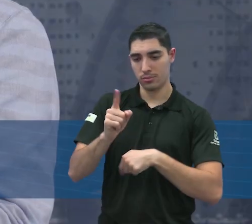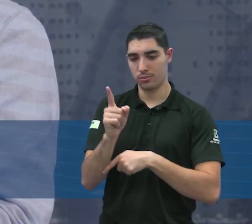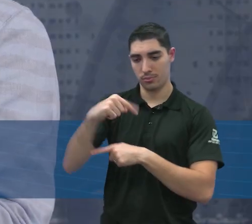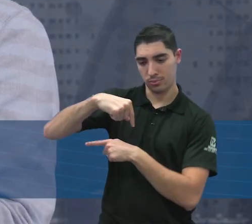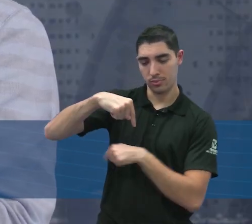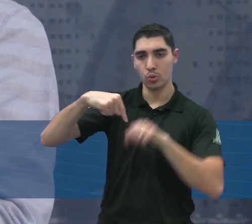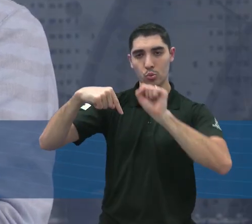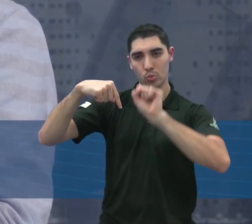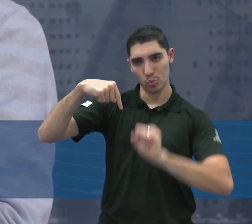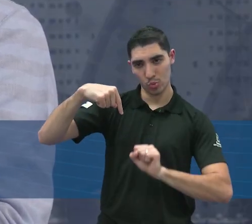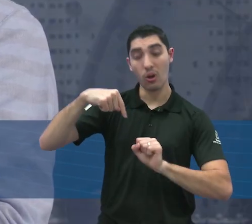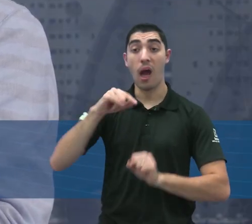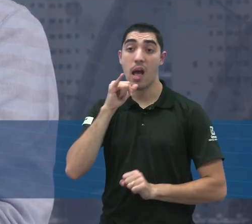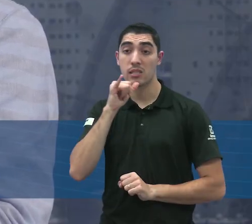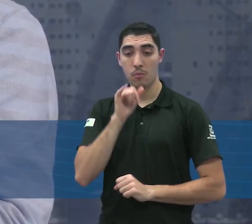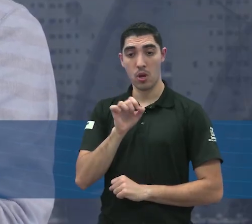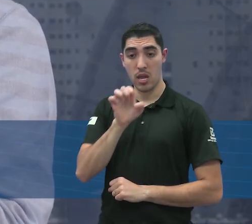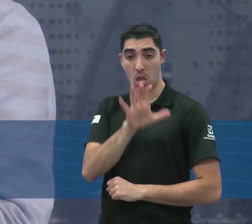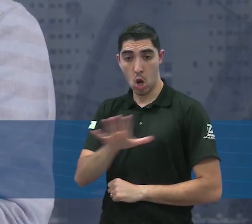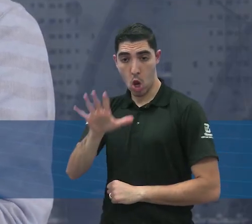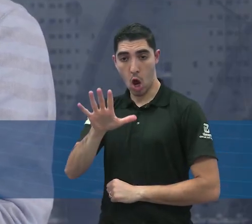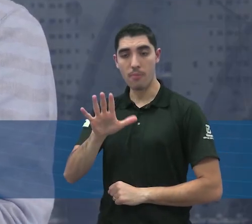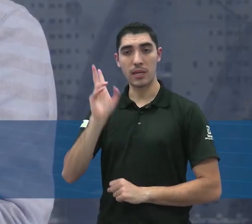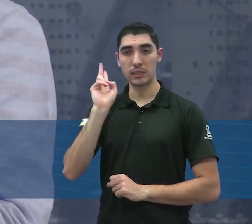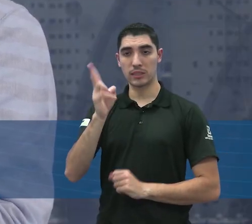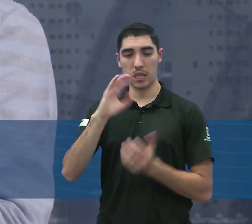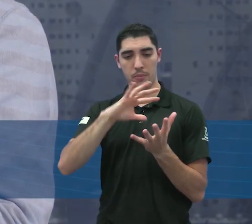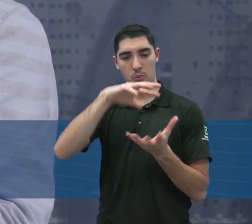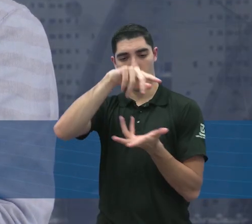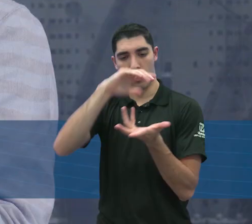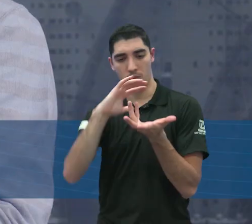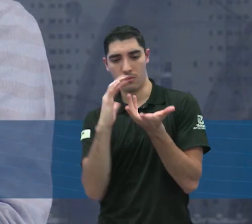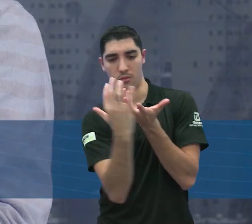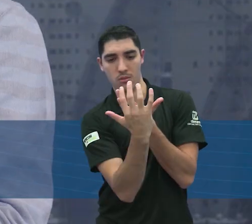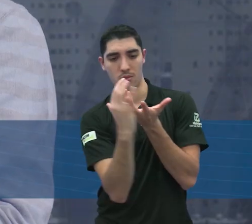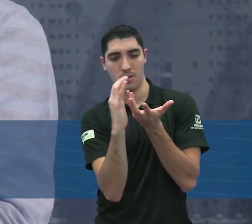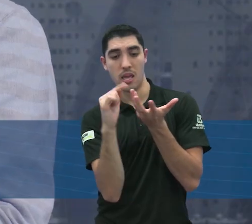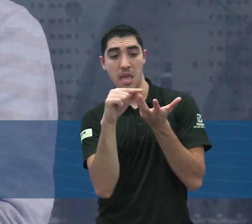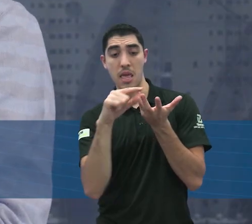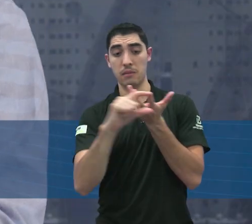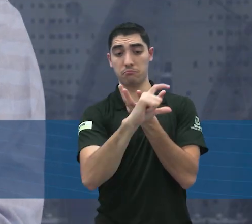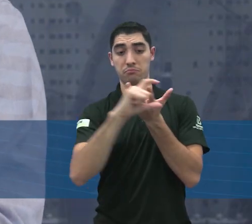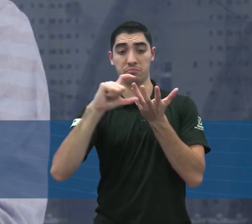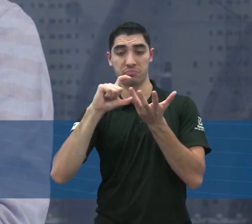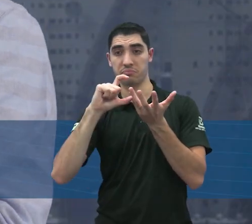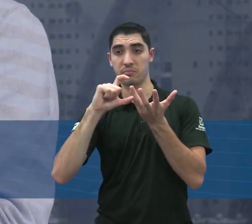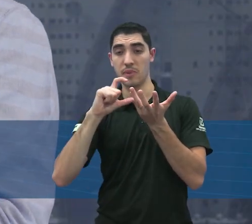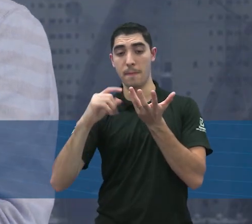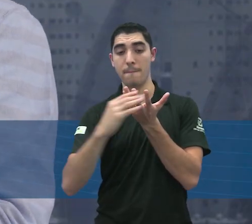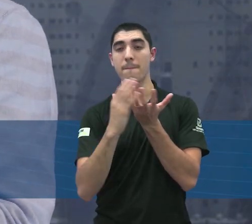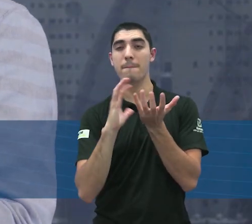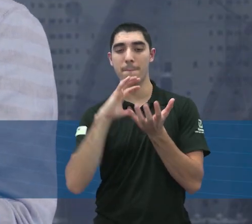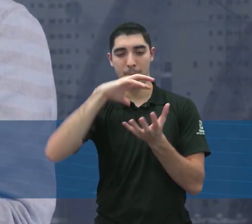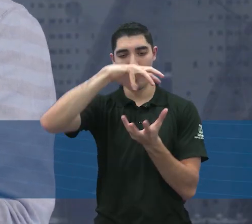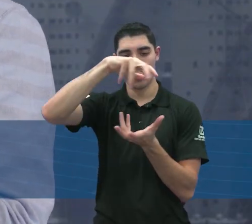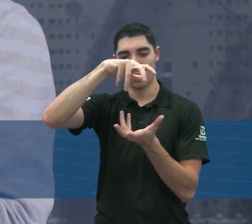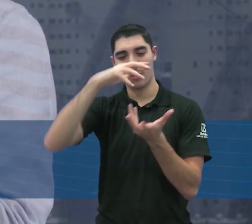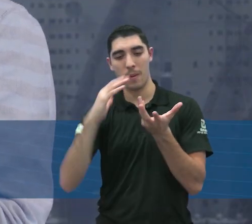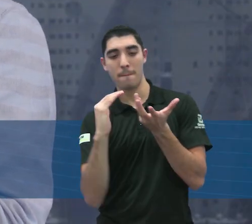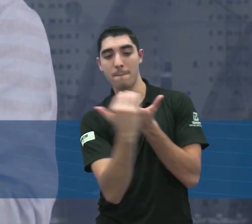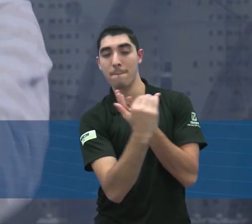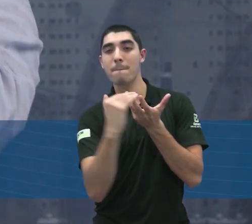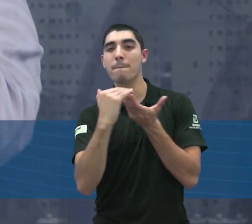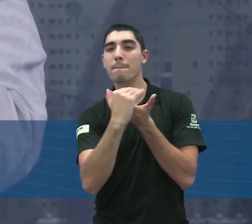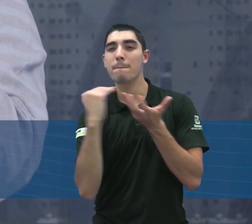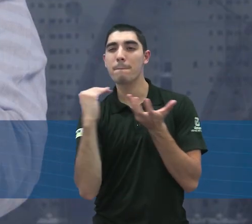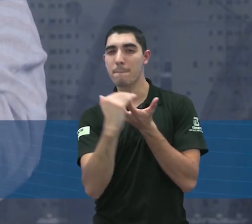foi colocada para deixar a Europa no centro, seja por questões políticas, de visão de mundo, seja pela